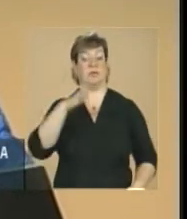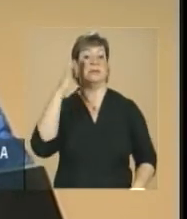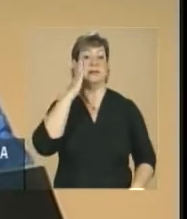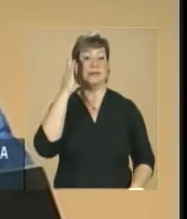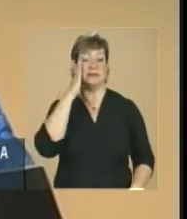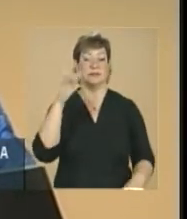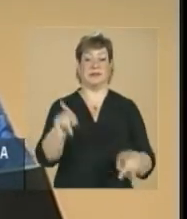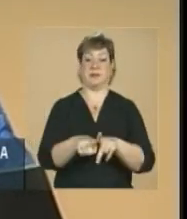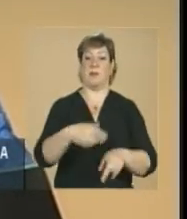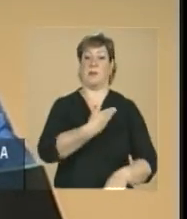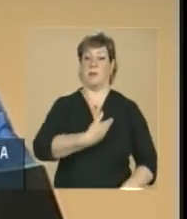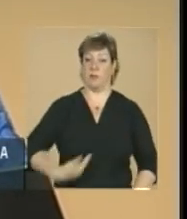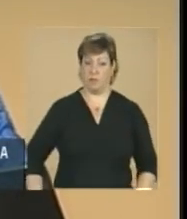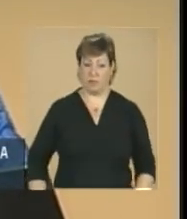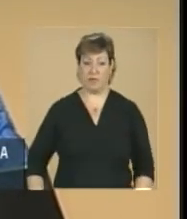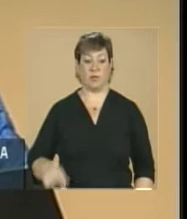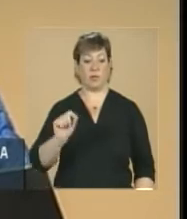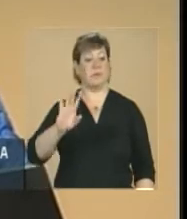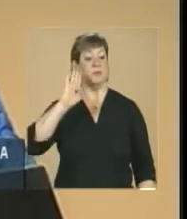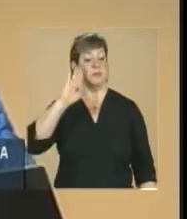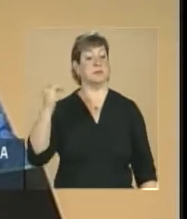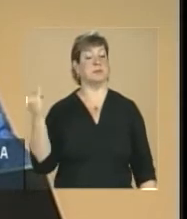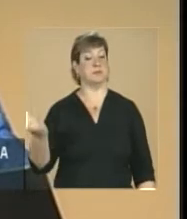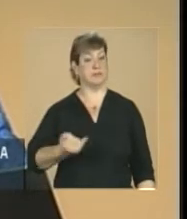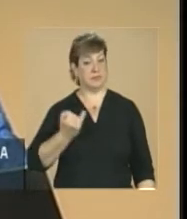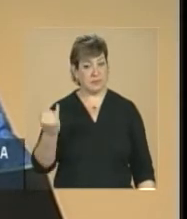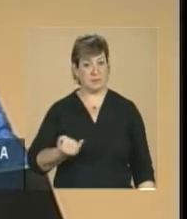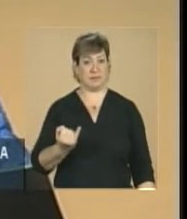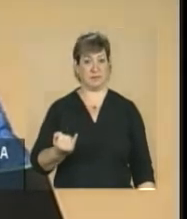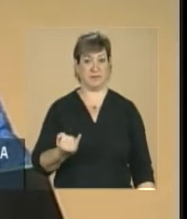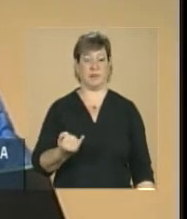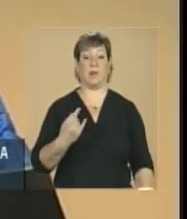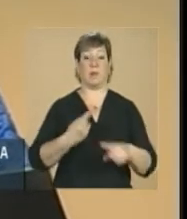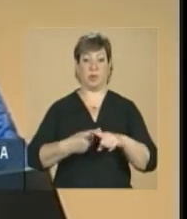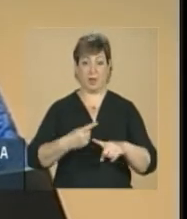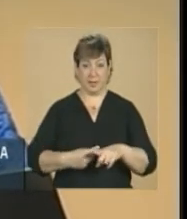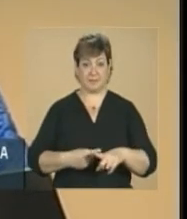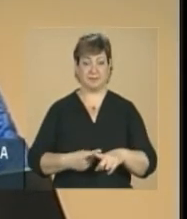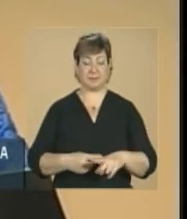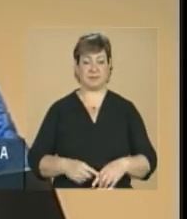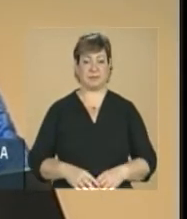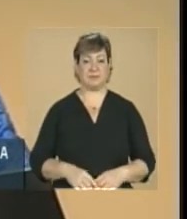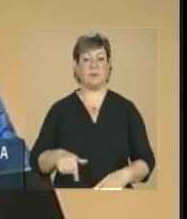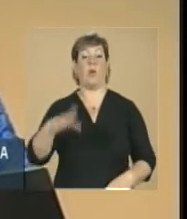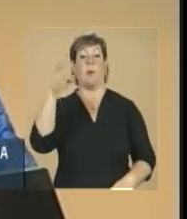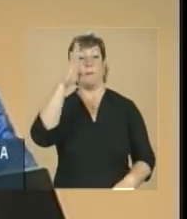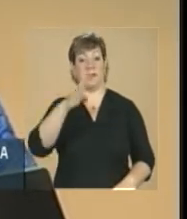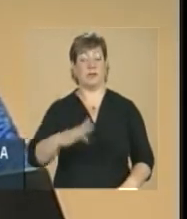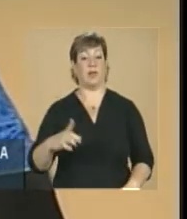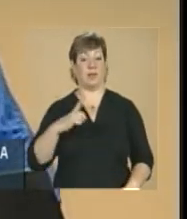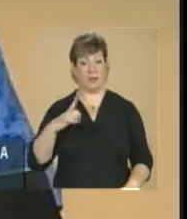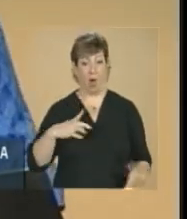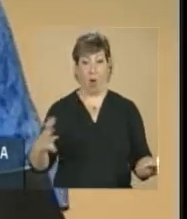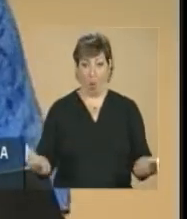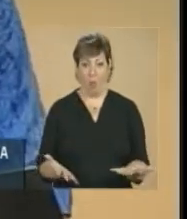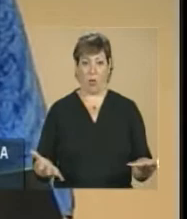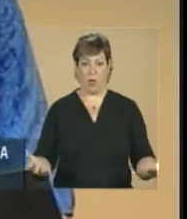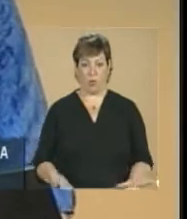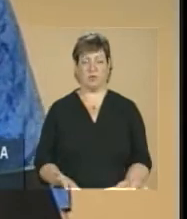e governo, que é essencial, porque o Brasil tem hoje